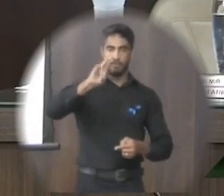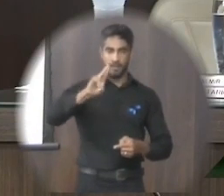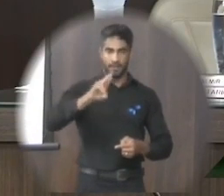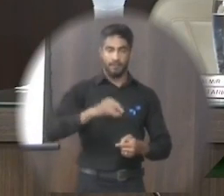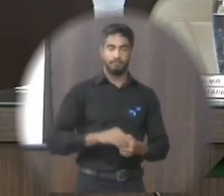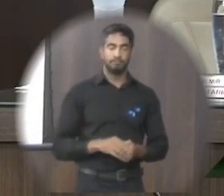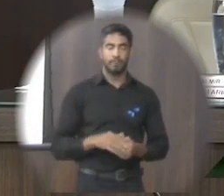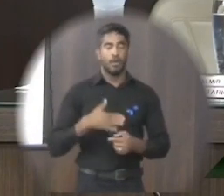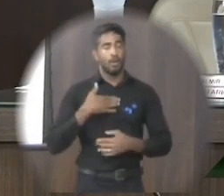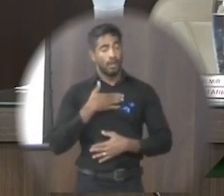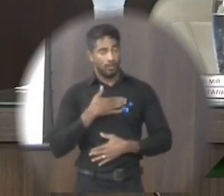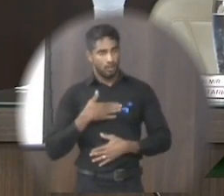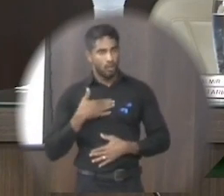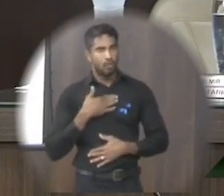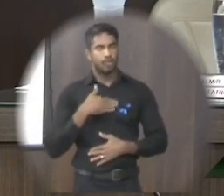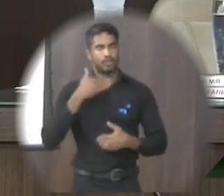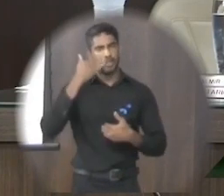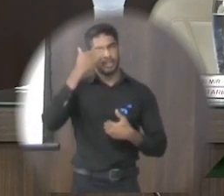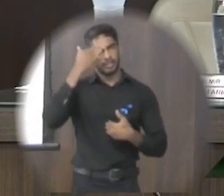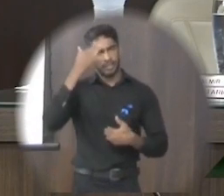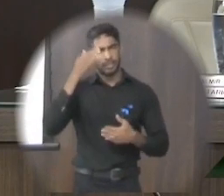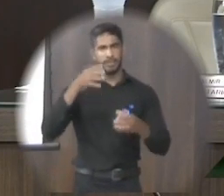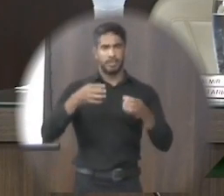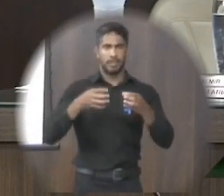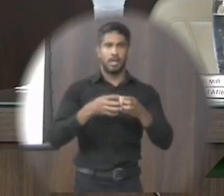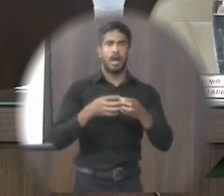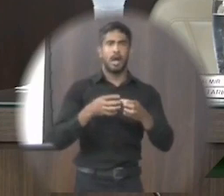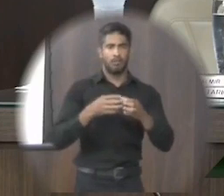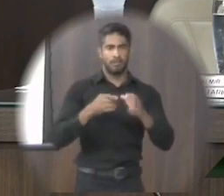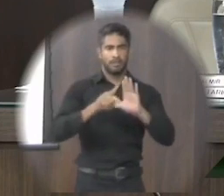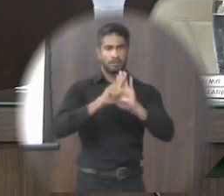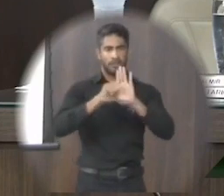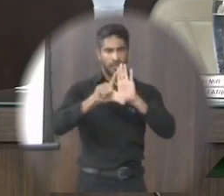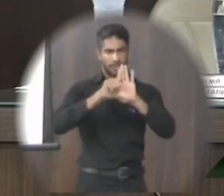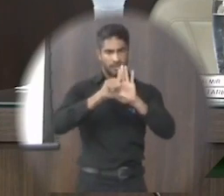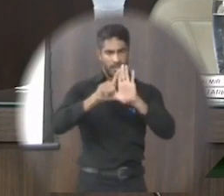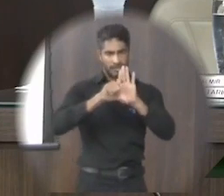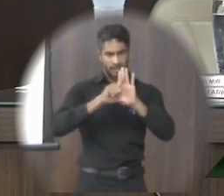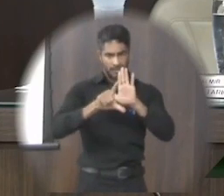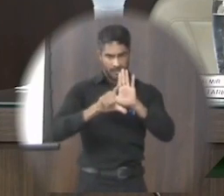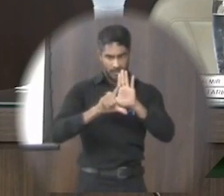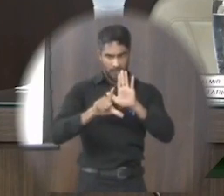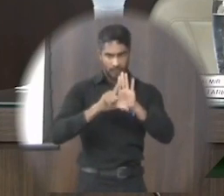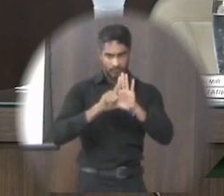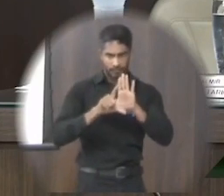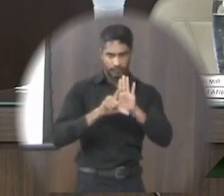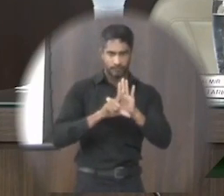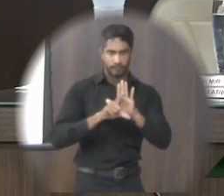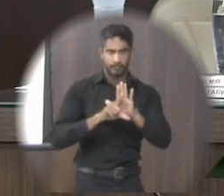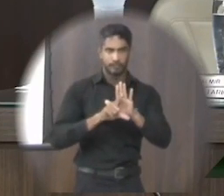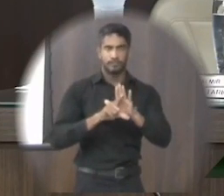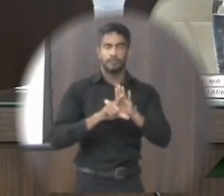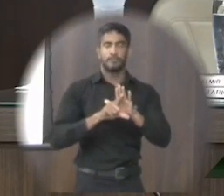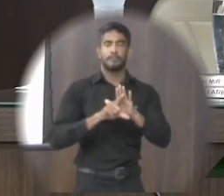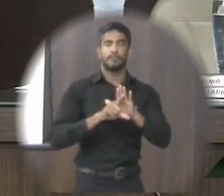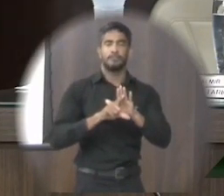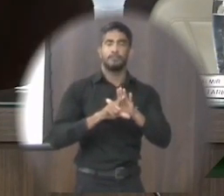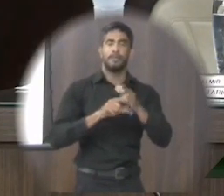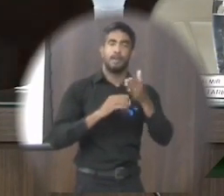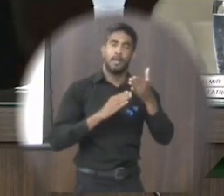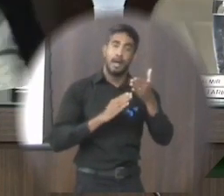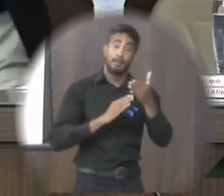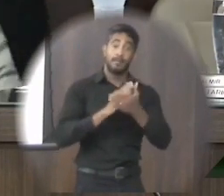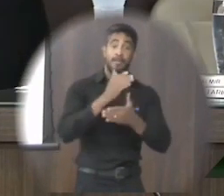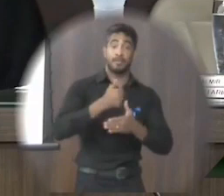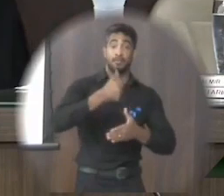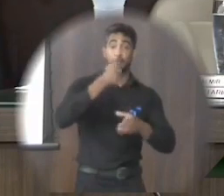Eu gostaria de agradecer à Comissão de Legislação, né, Justiça e Redação, aqui pela aprovação em primeiro